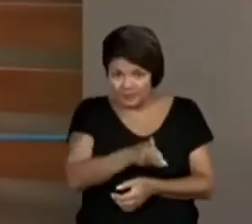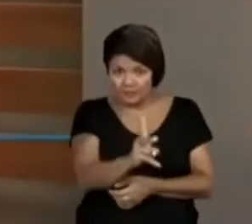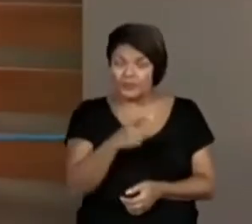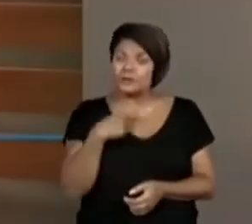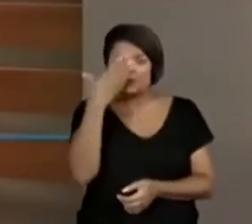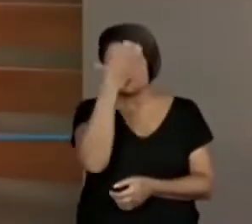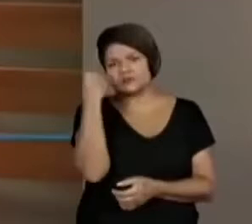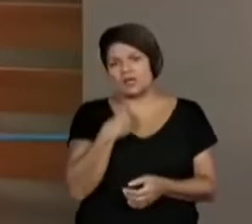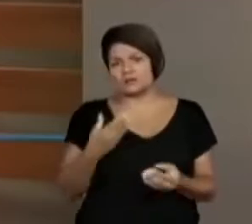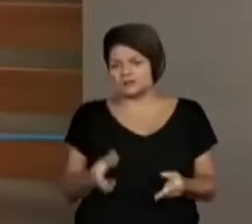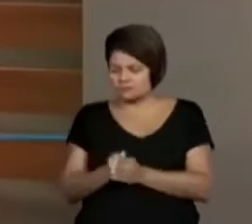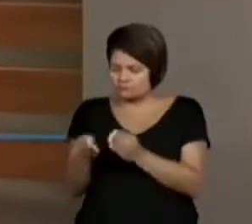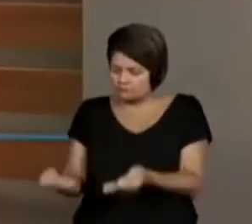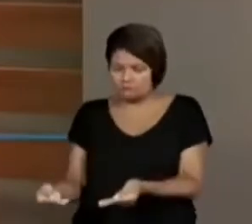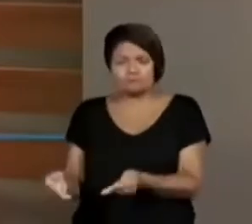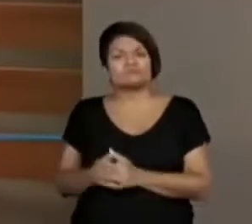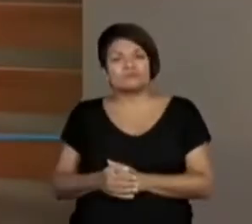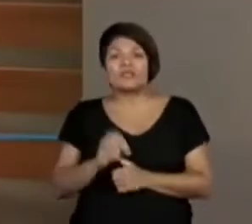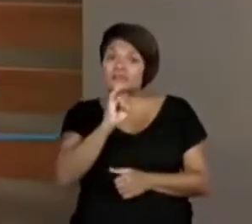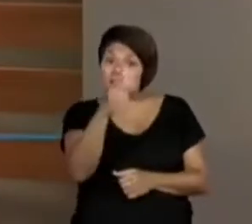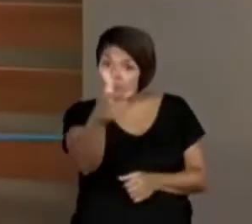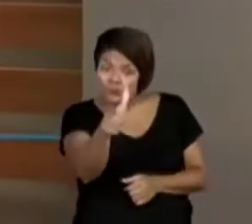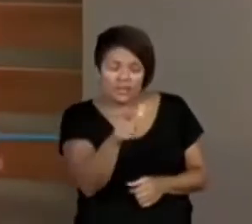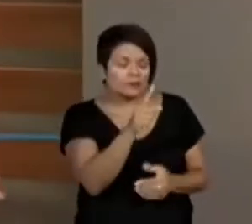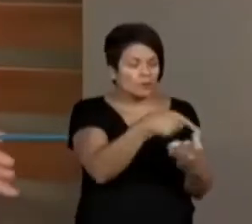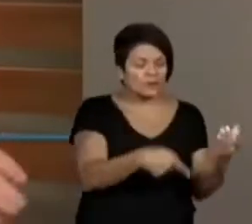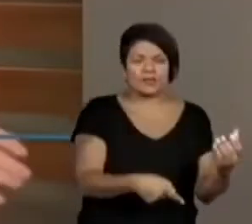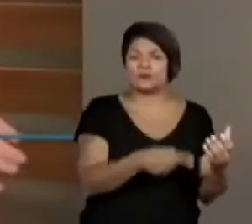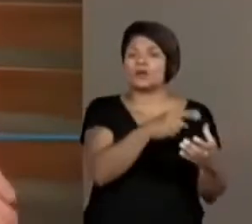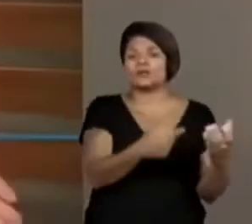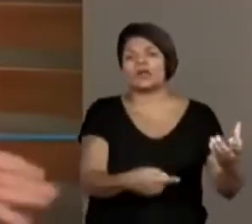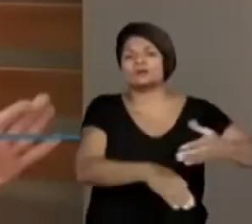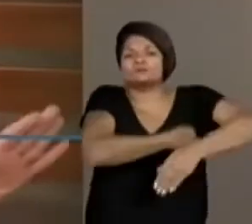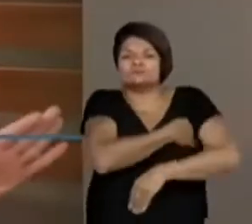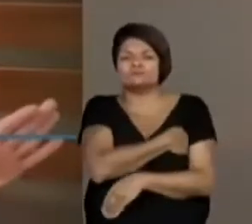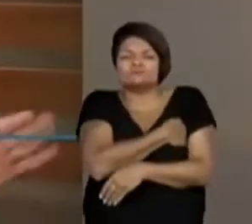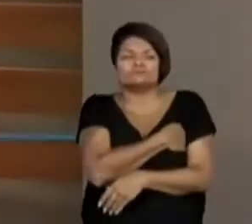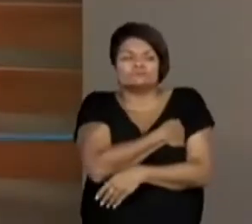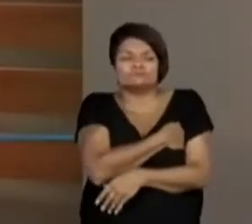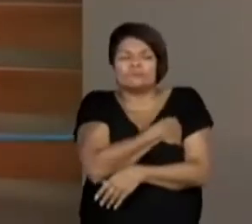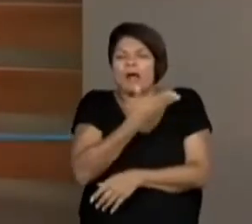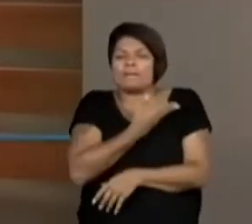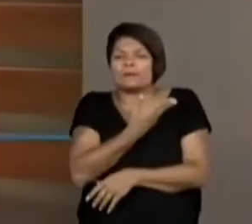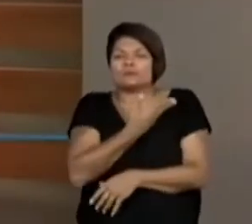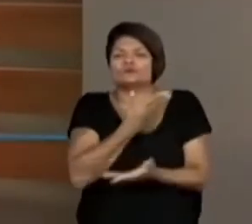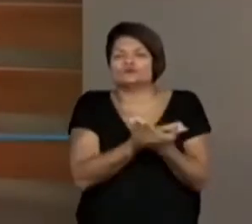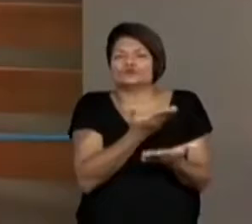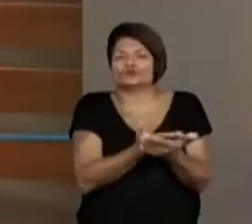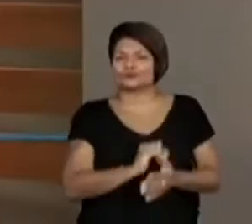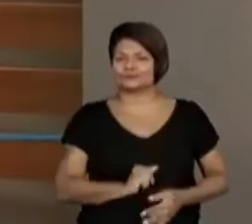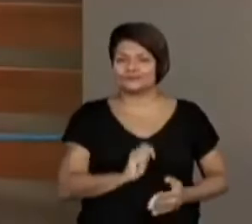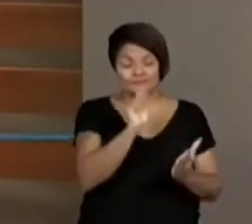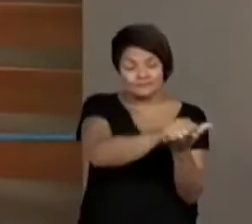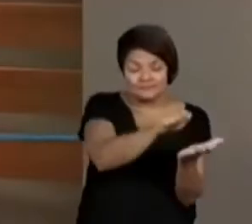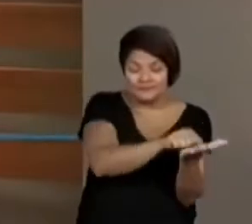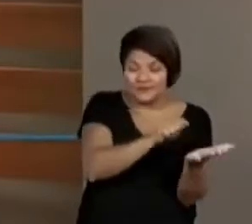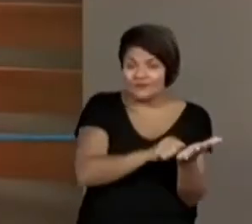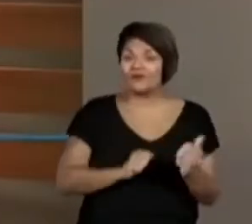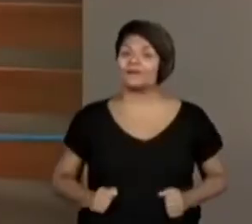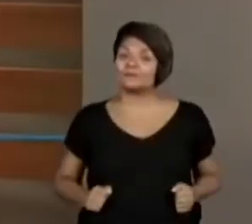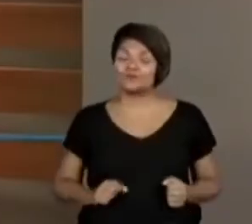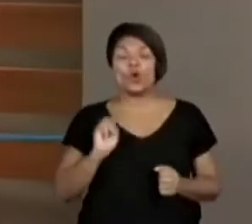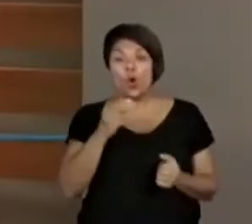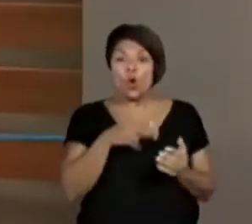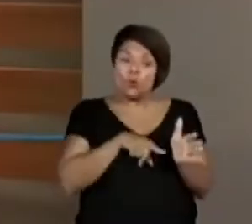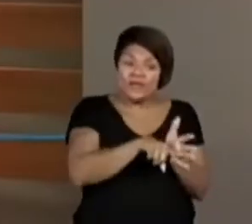acompanhar. Quem não tem, é o caderno. O caderno é nosso grande amigo de estudo, não tem jeito. Ele serve para escrever, como a gente pode